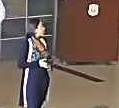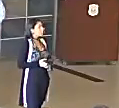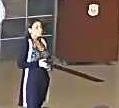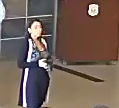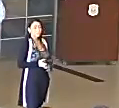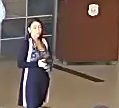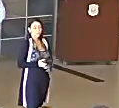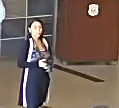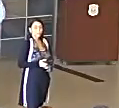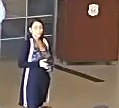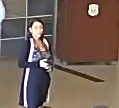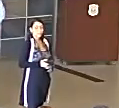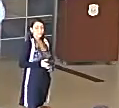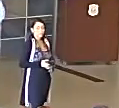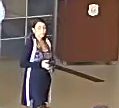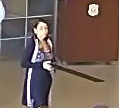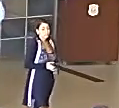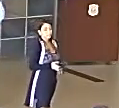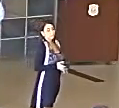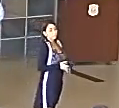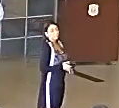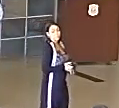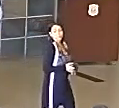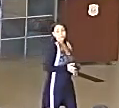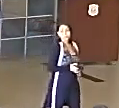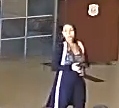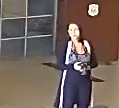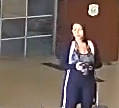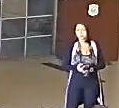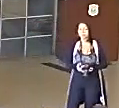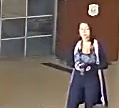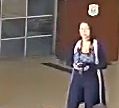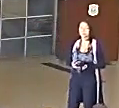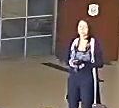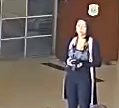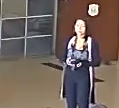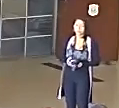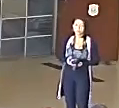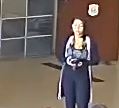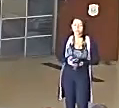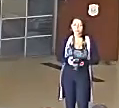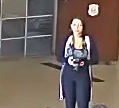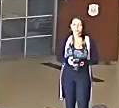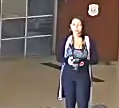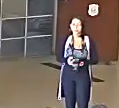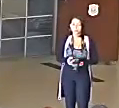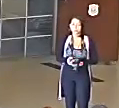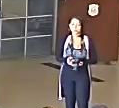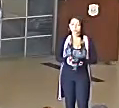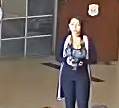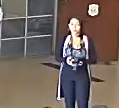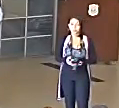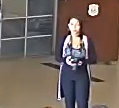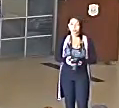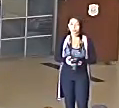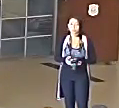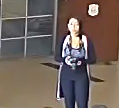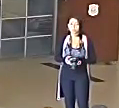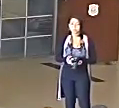daqui tirar a experiência tirar a vivência e ter um caminho